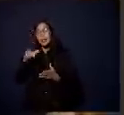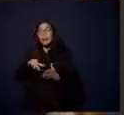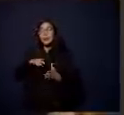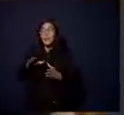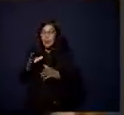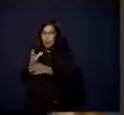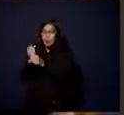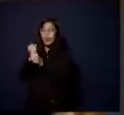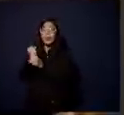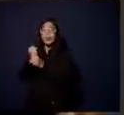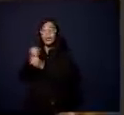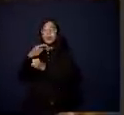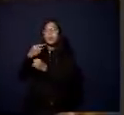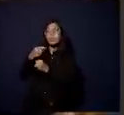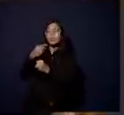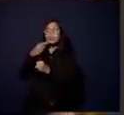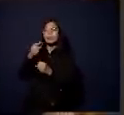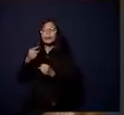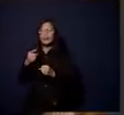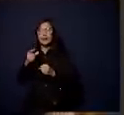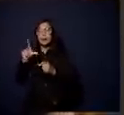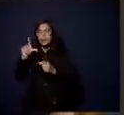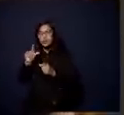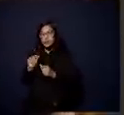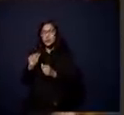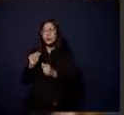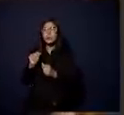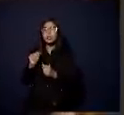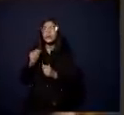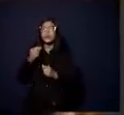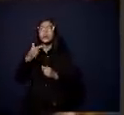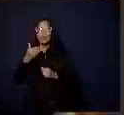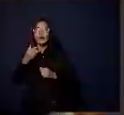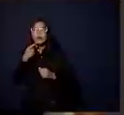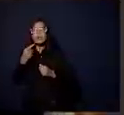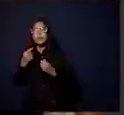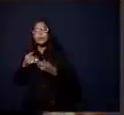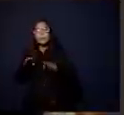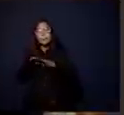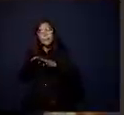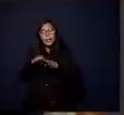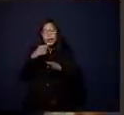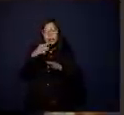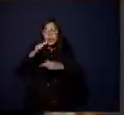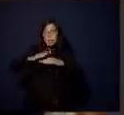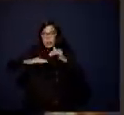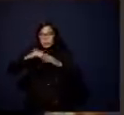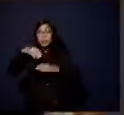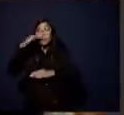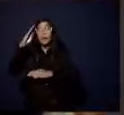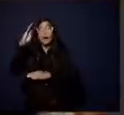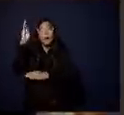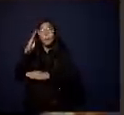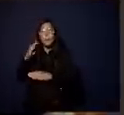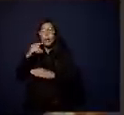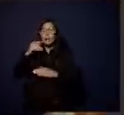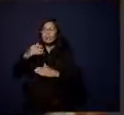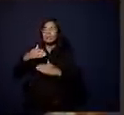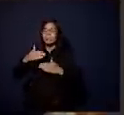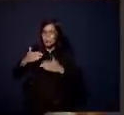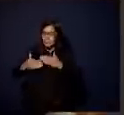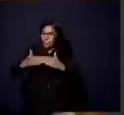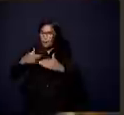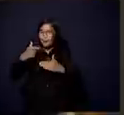você na verdade está alterando investimento que deveria ser totalmente desonerado E você tá alterando a produção Nacional mais do que